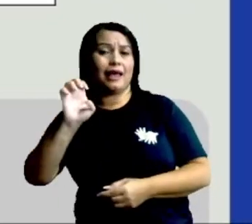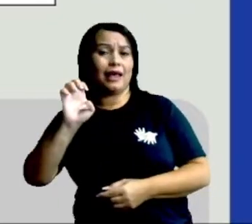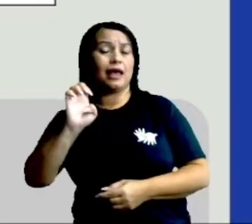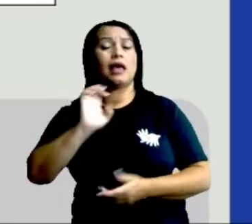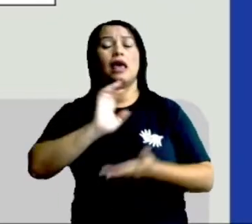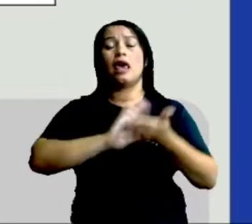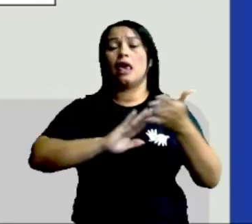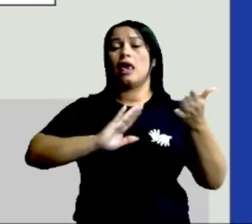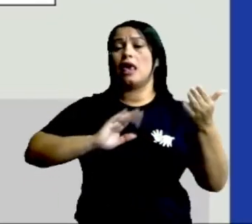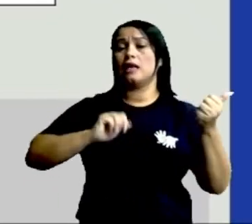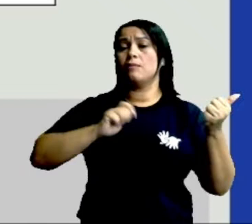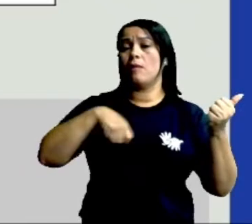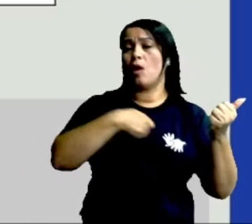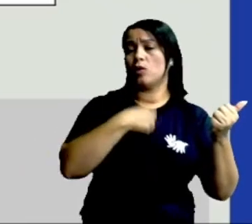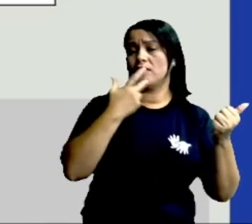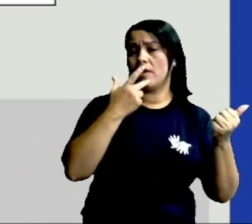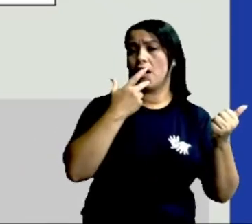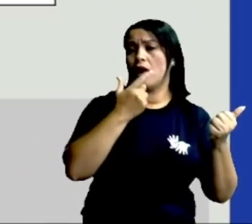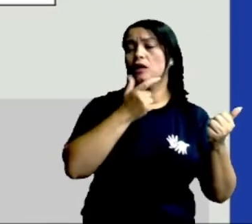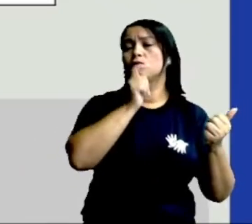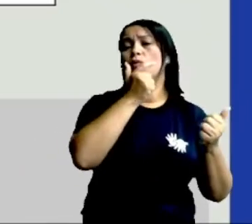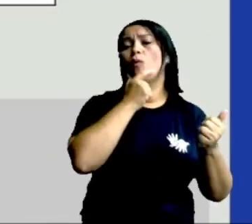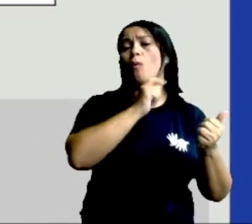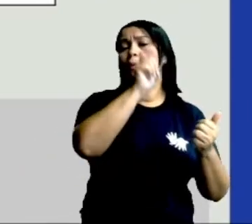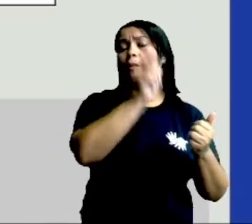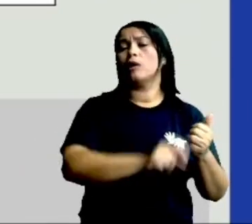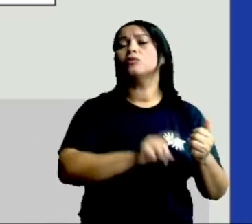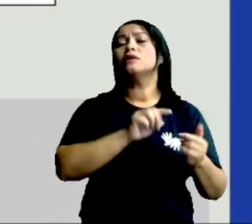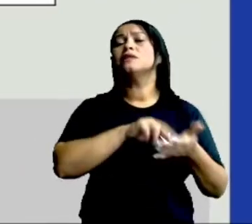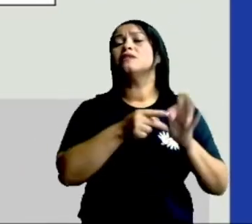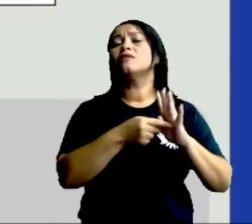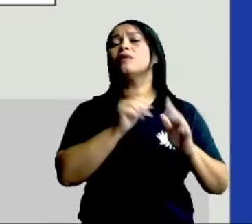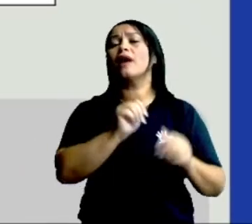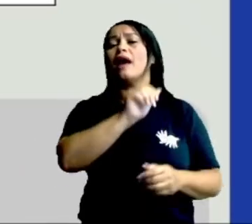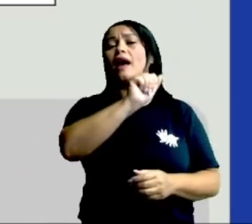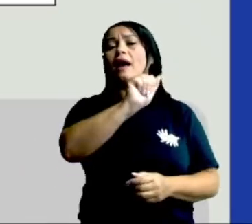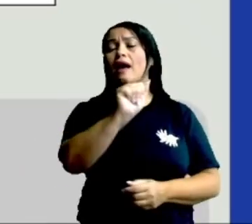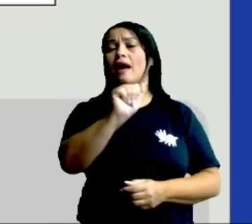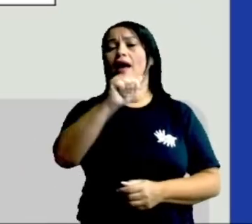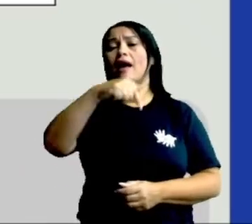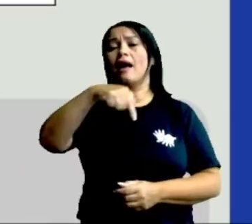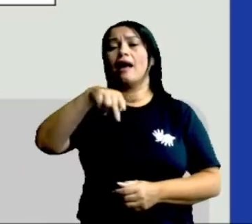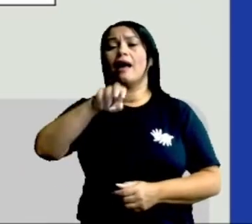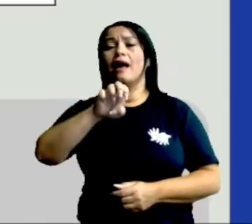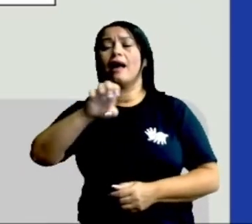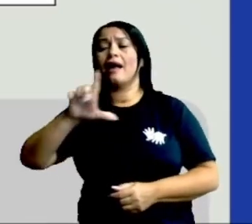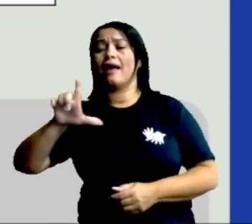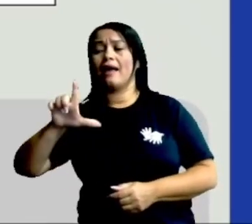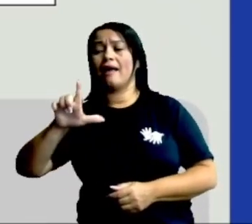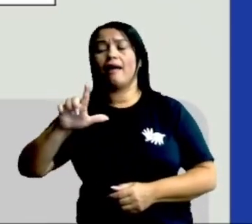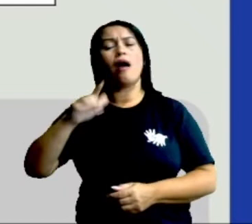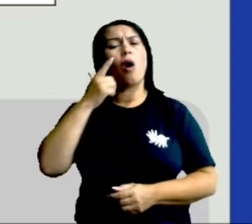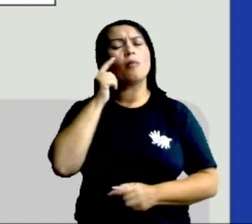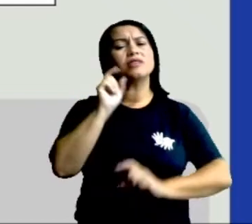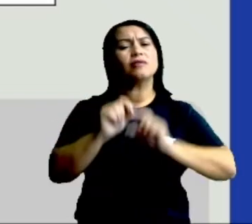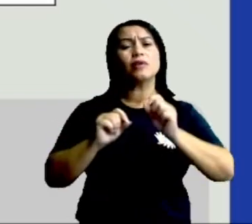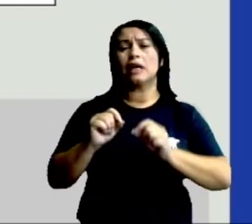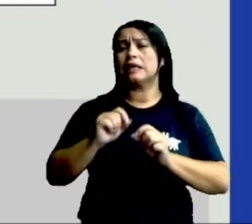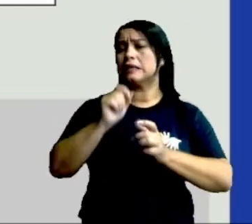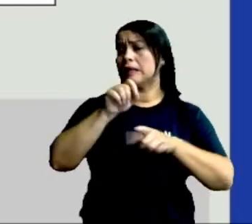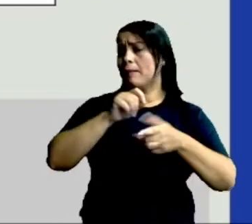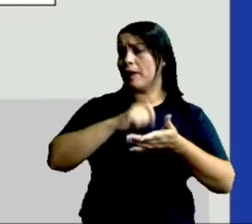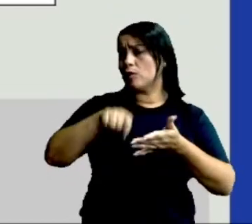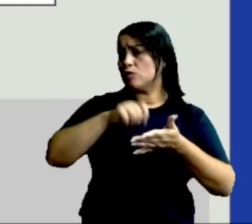espanhol, quando a gente está falando no masculino, aquele. E aí vocês podem perceber também, que a gente não